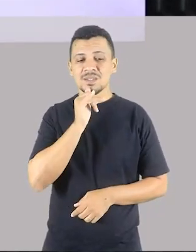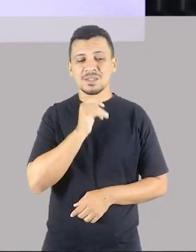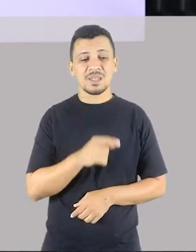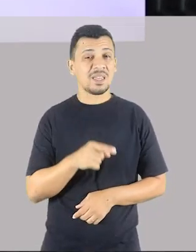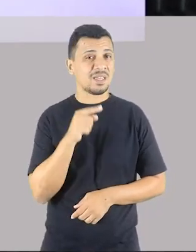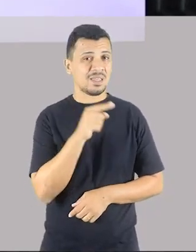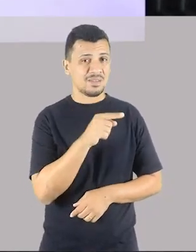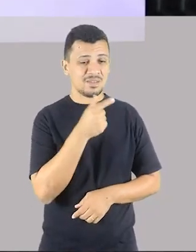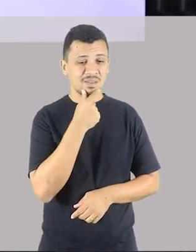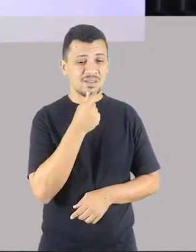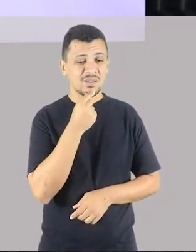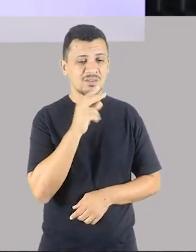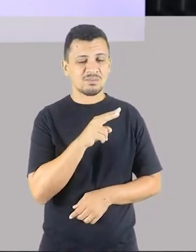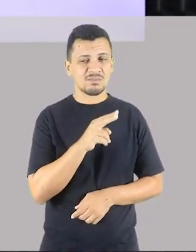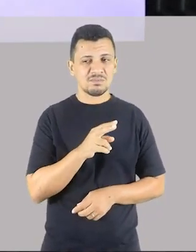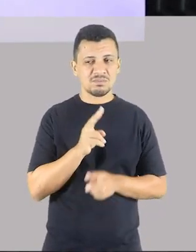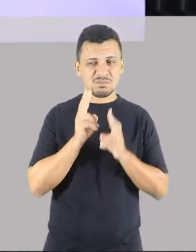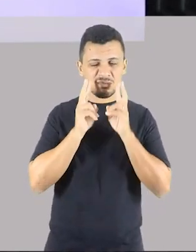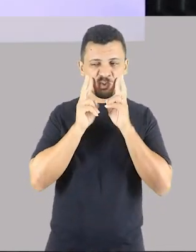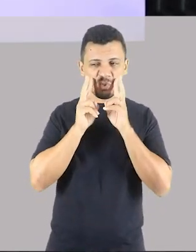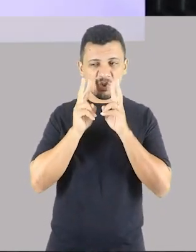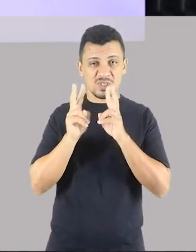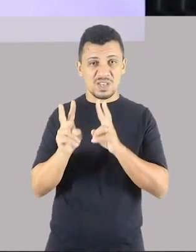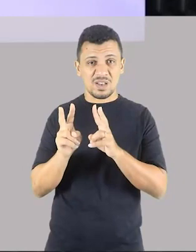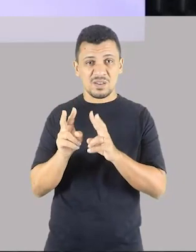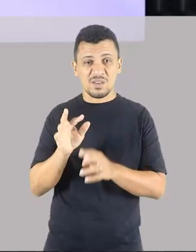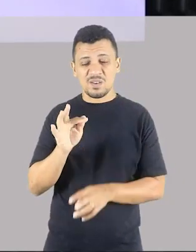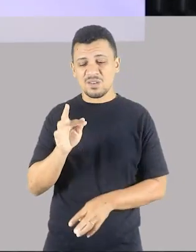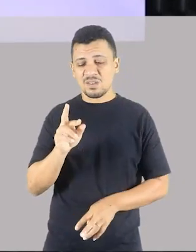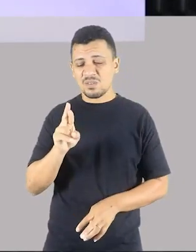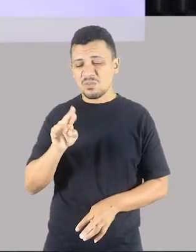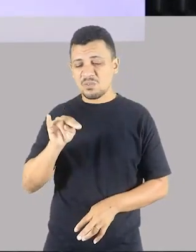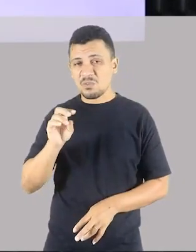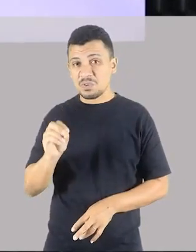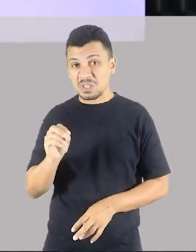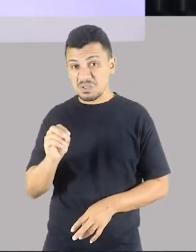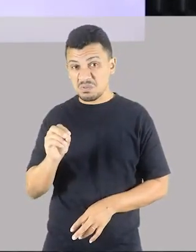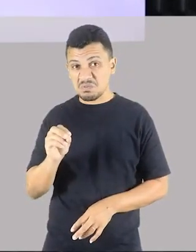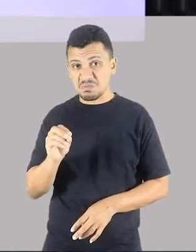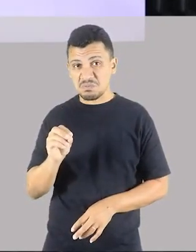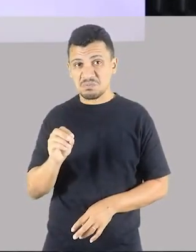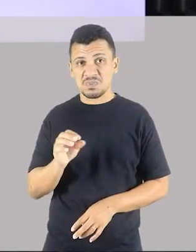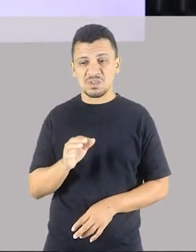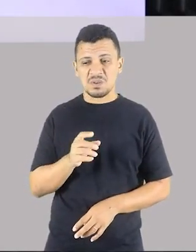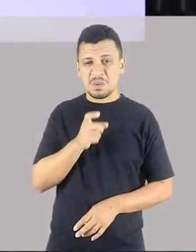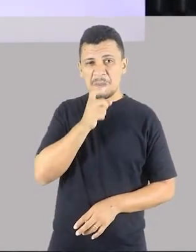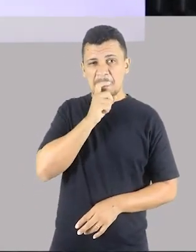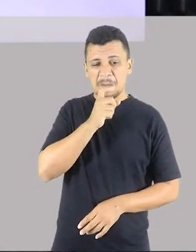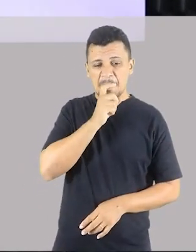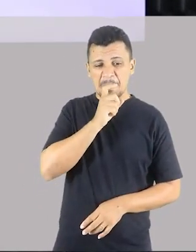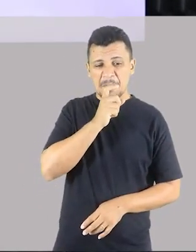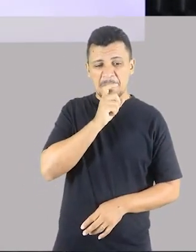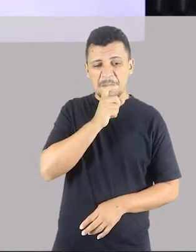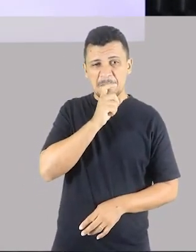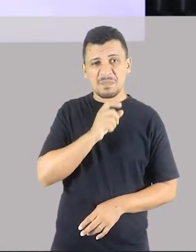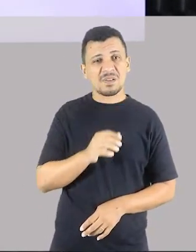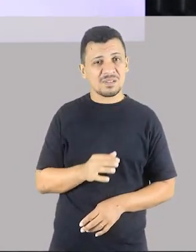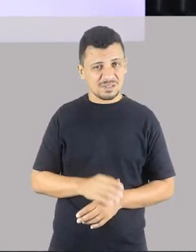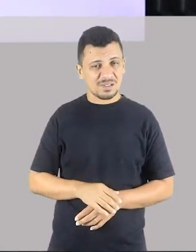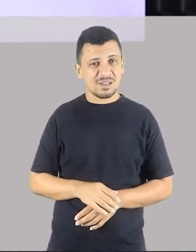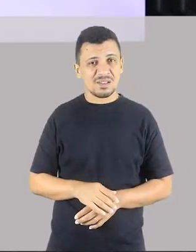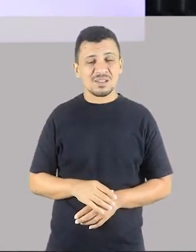sempre teve um olhar frio e calculista. Olhar frio, palavras amargas, né? Olha